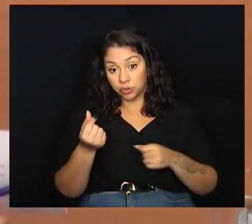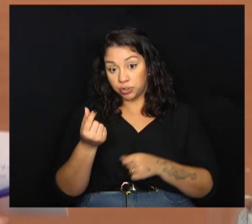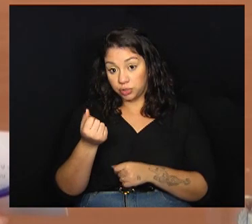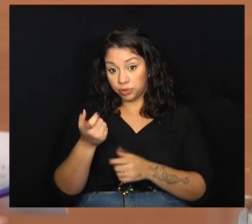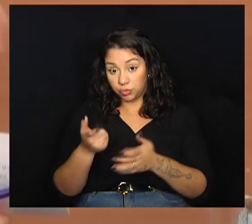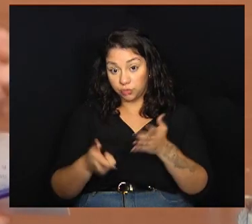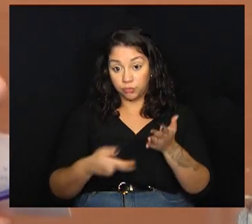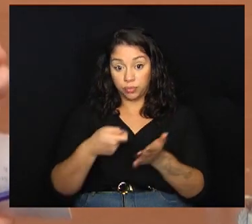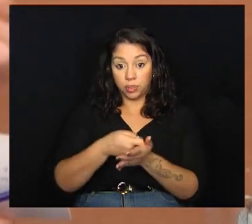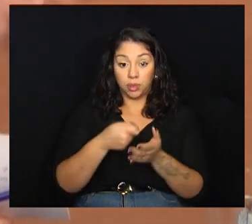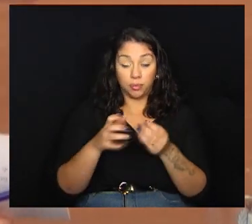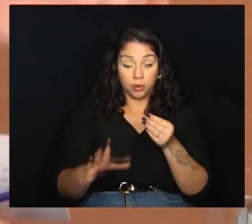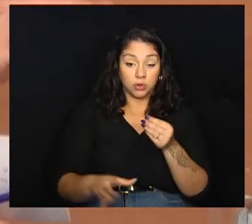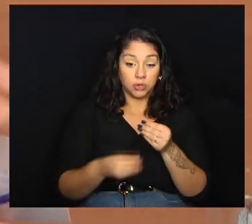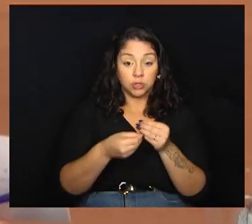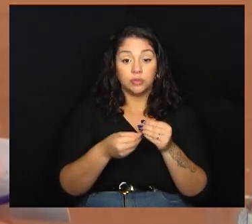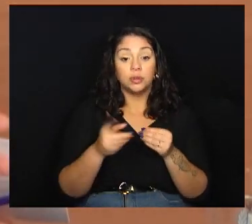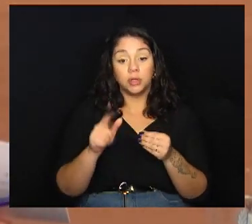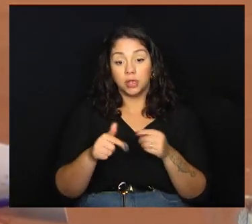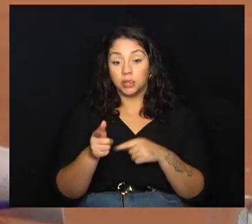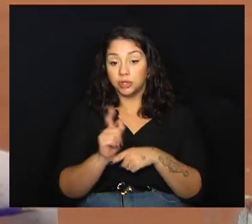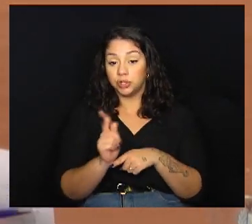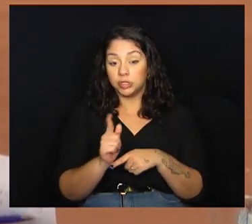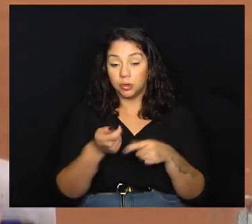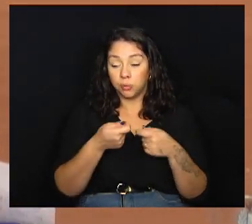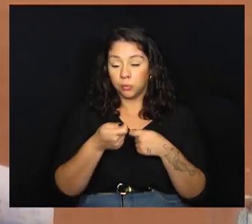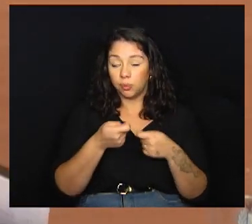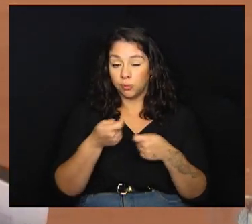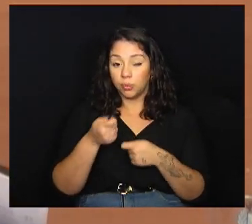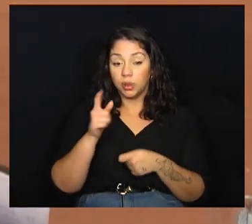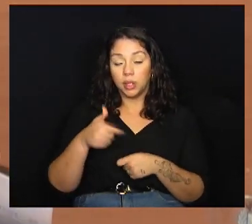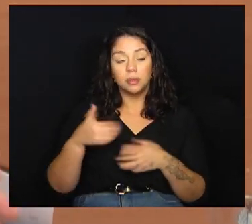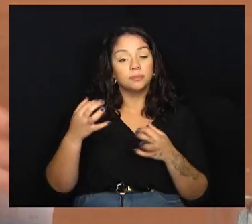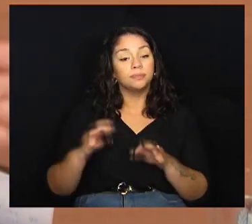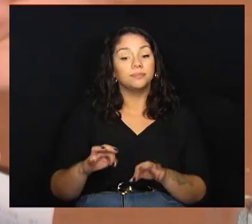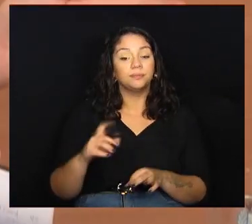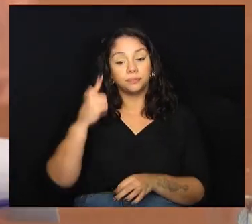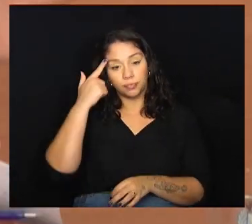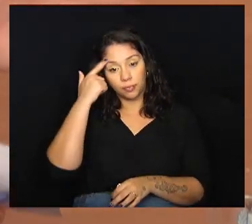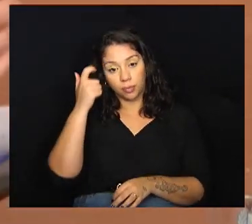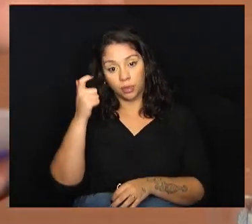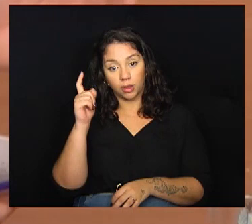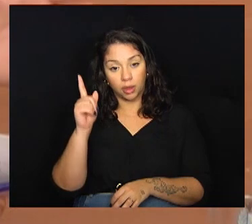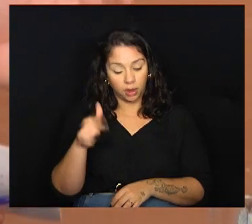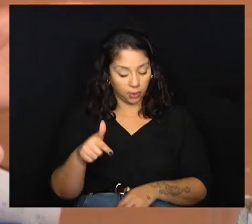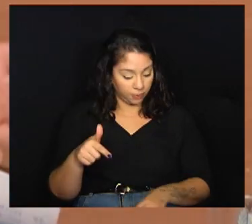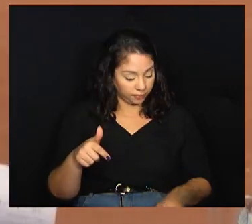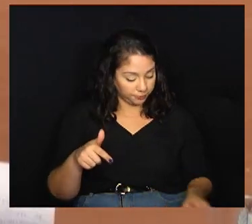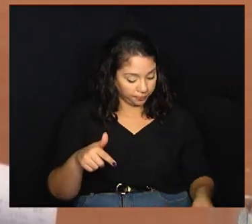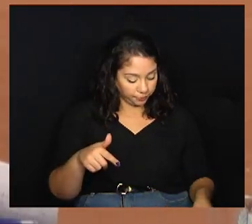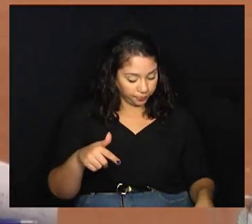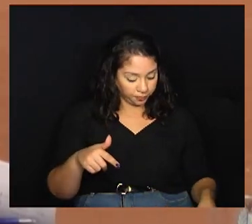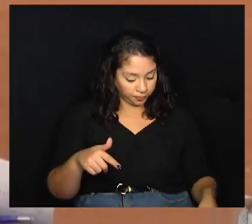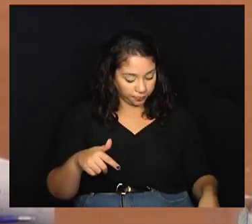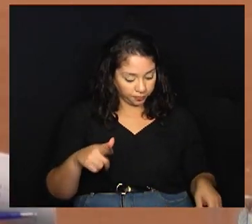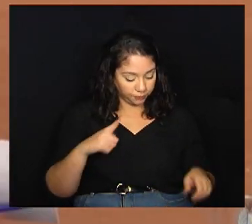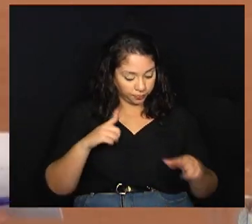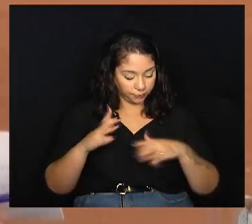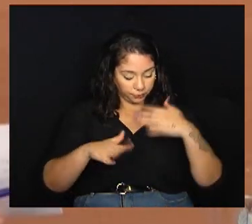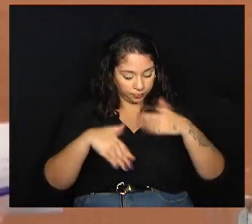né? Então fazer gestão e correta essa ideia de que passa os mandatos, eles acabam,